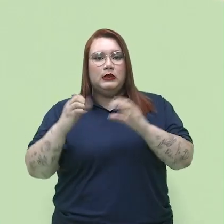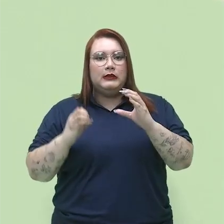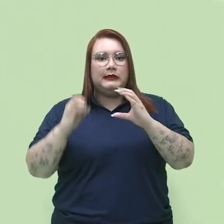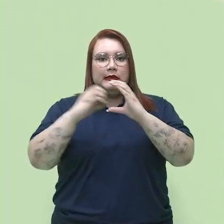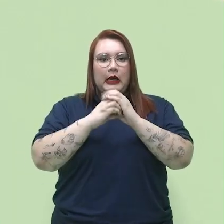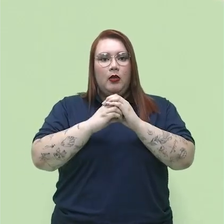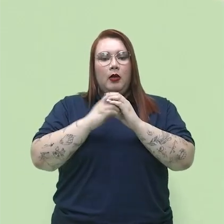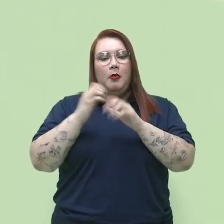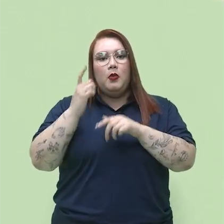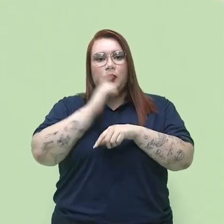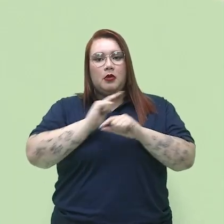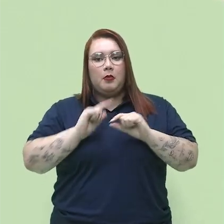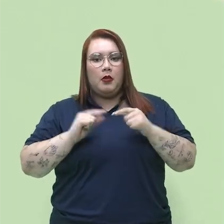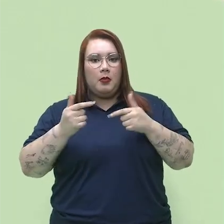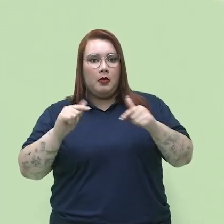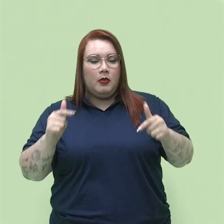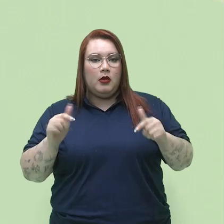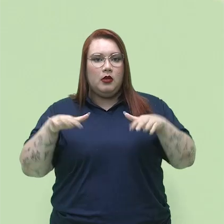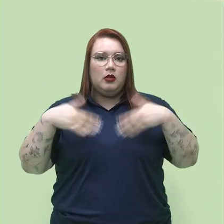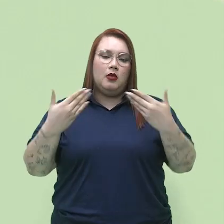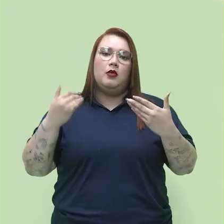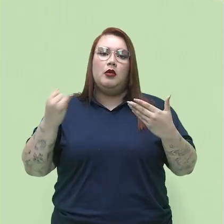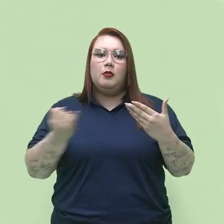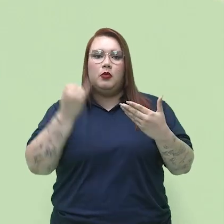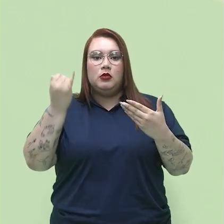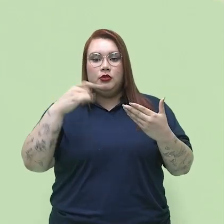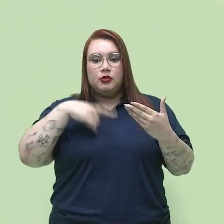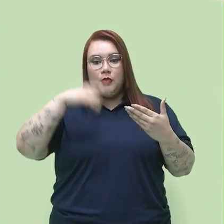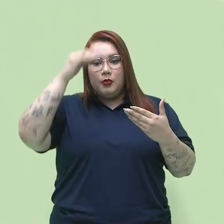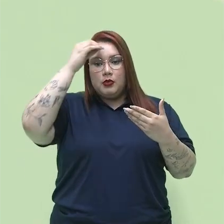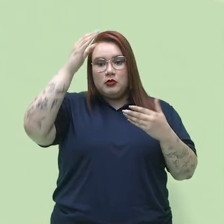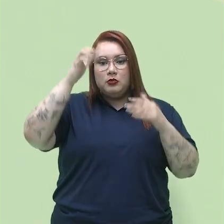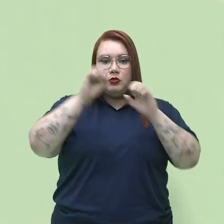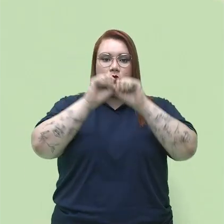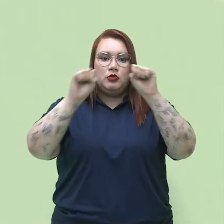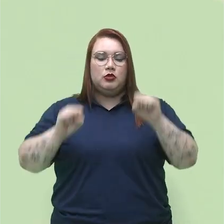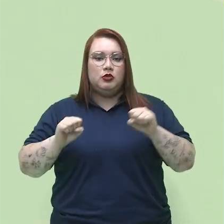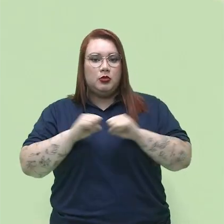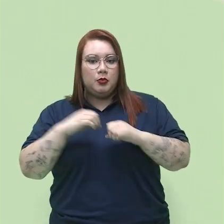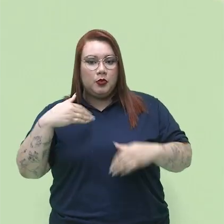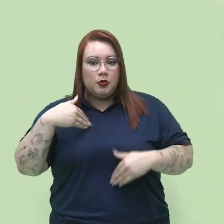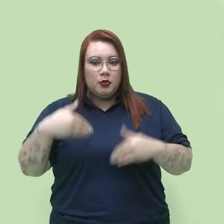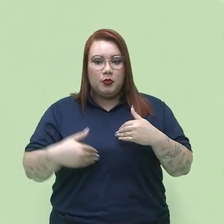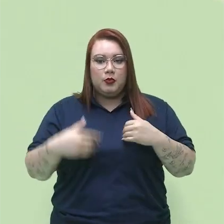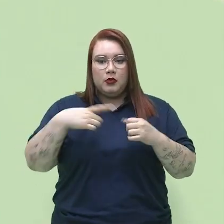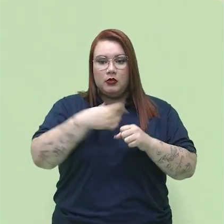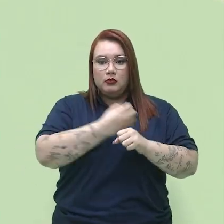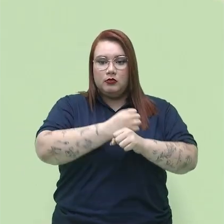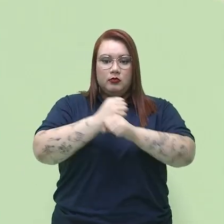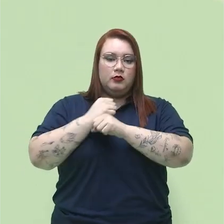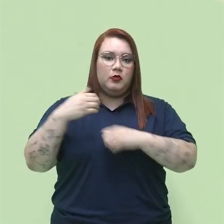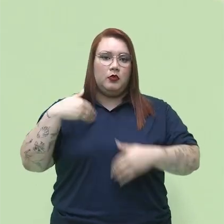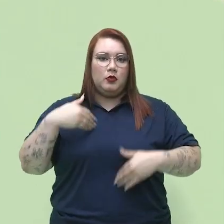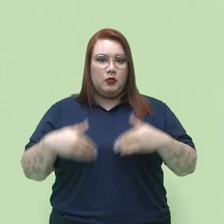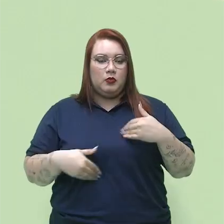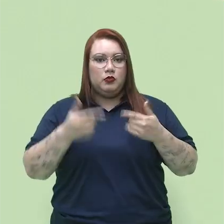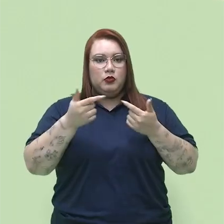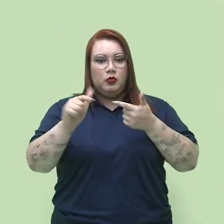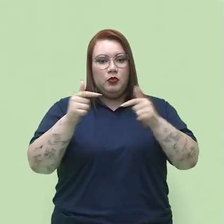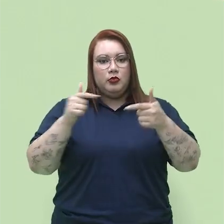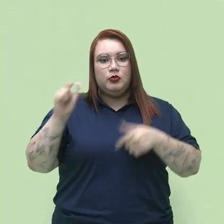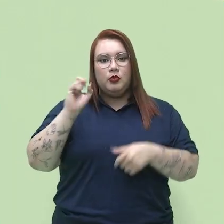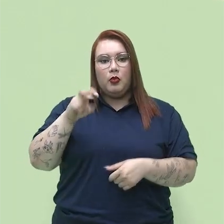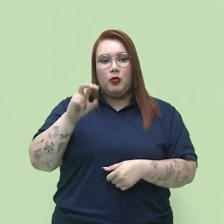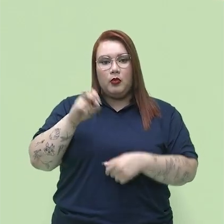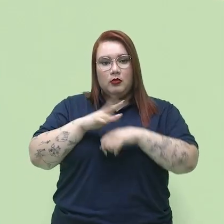gente ter esse conhecimento que o sistema imunológico ele é enfraquecido e é ele que defende o nosso corpo de outros invasores, né? Então por